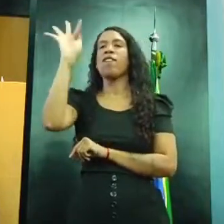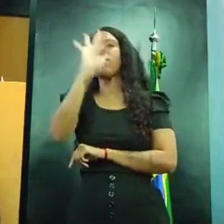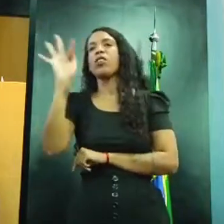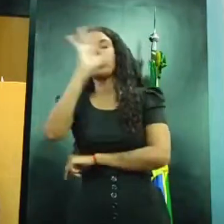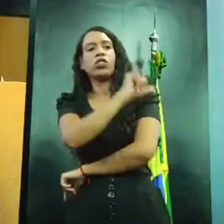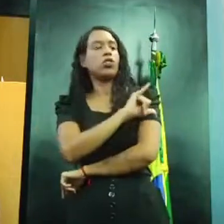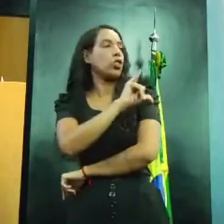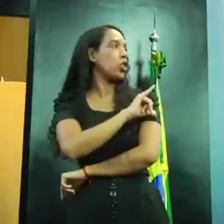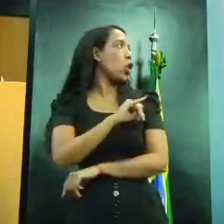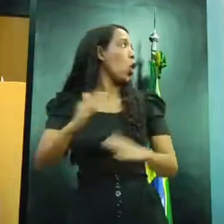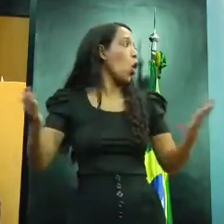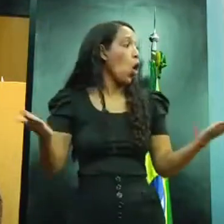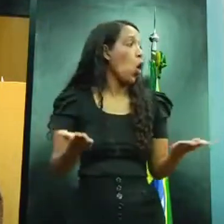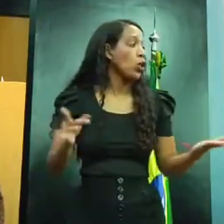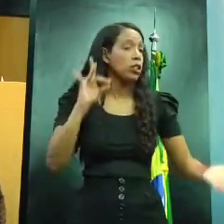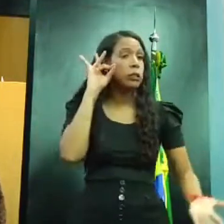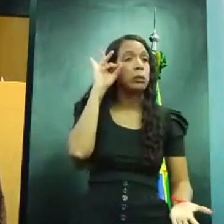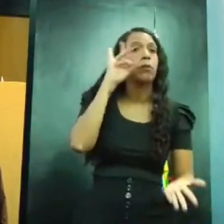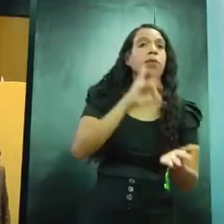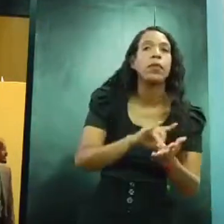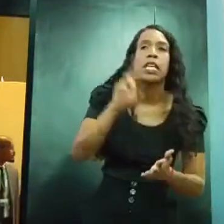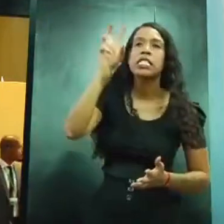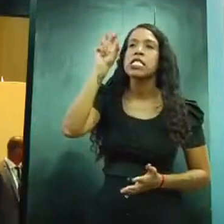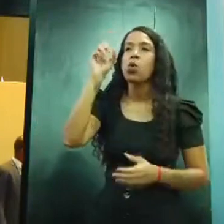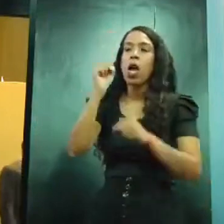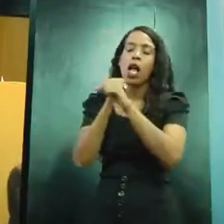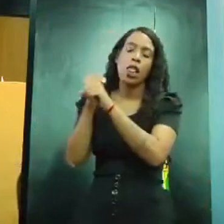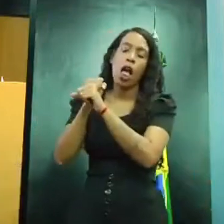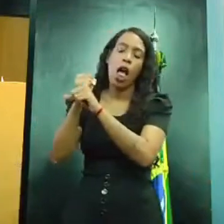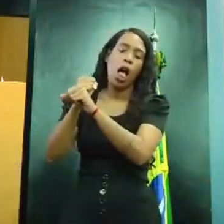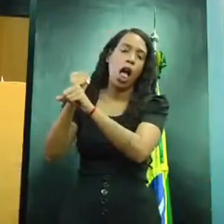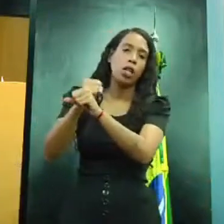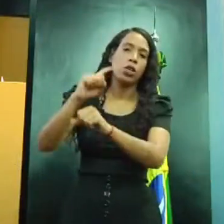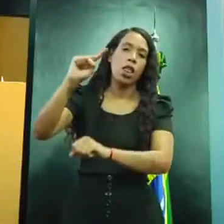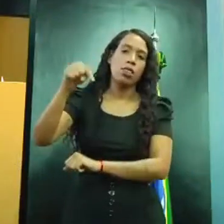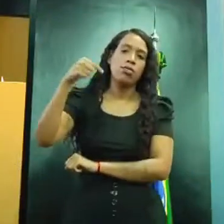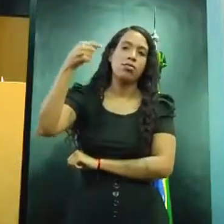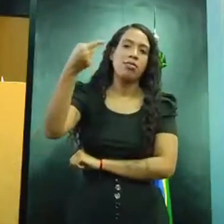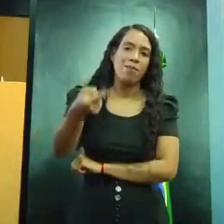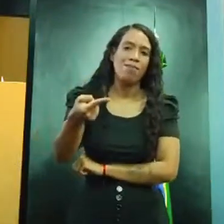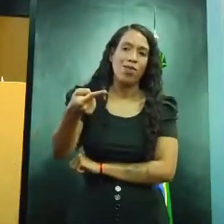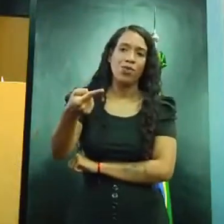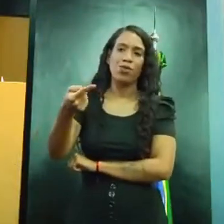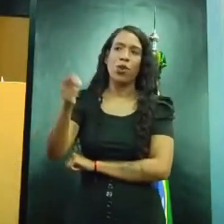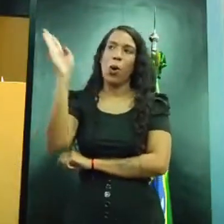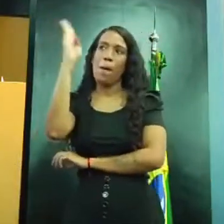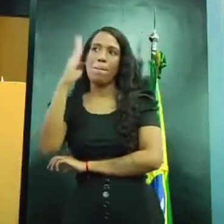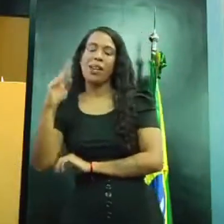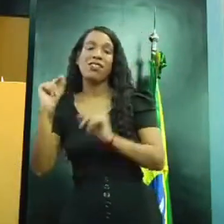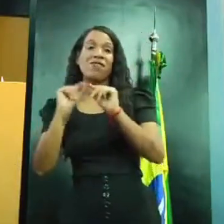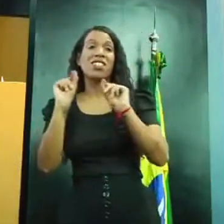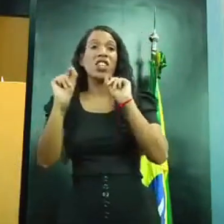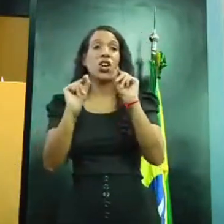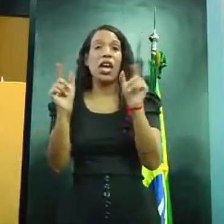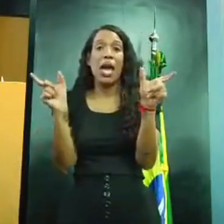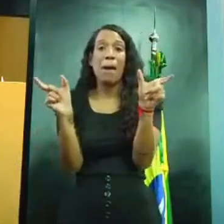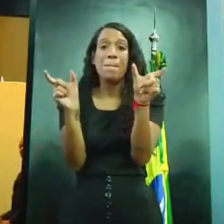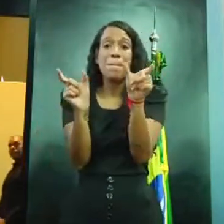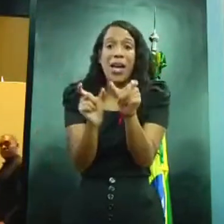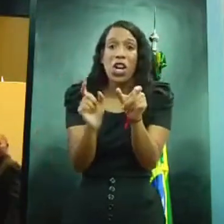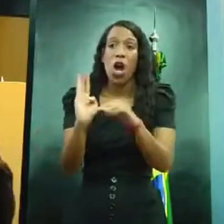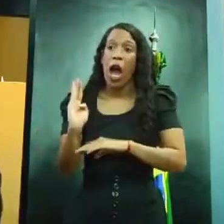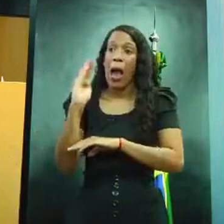hoje, exatamente 50 anos depois, o Brasil está fazendo uma ponte menor que a